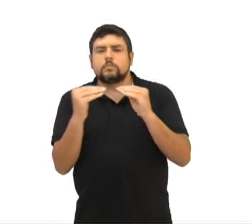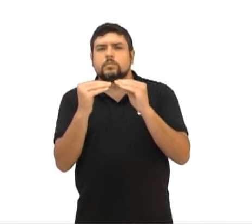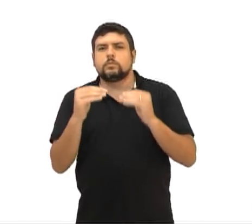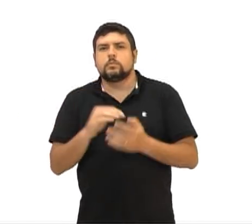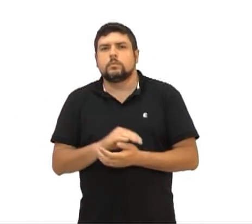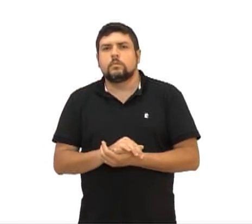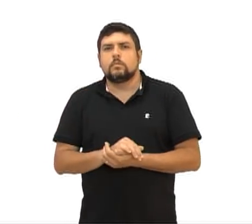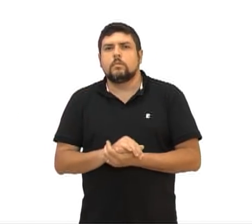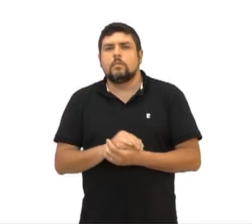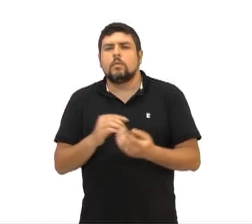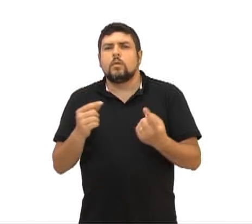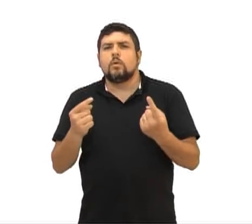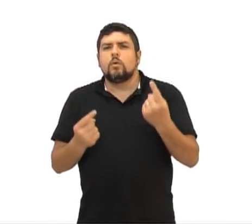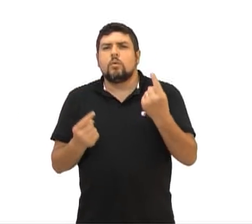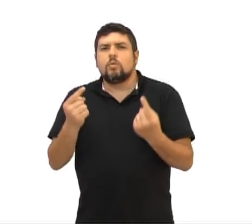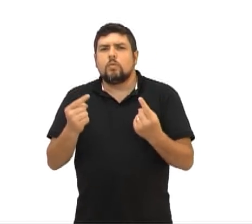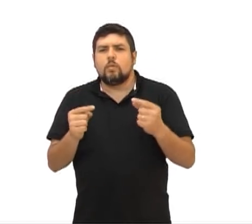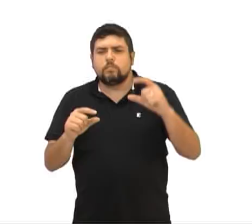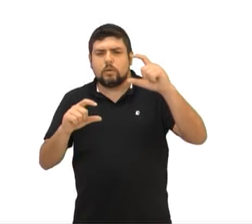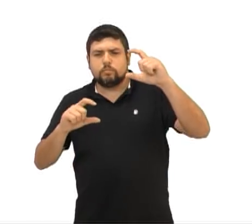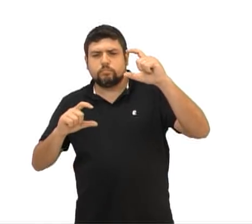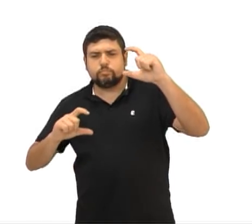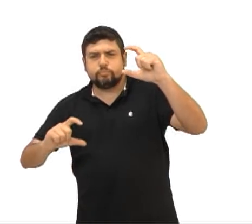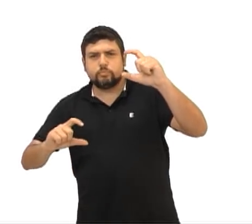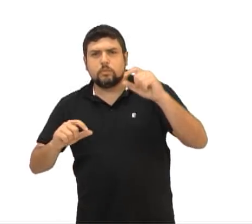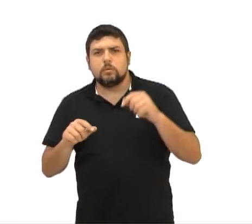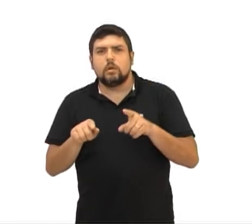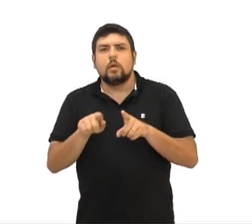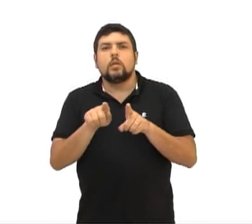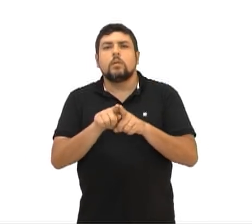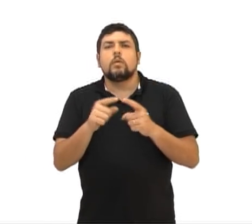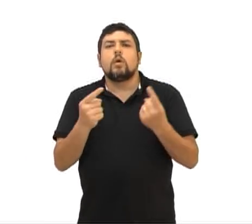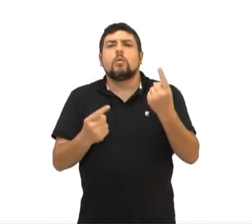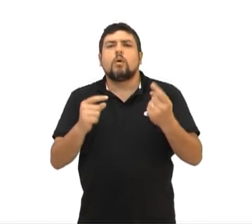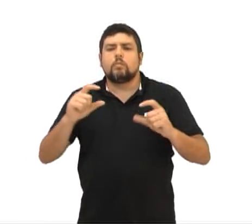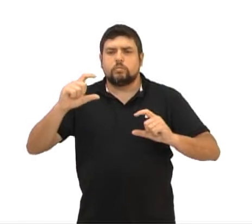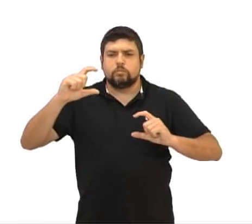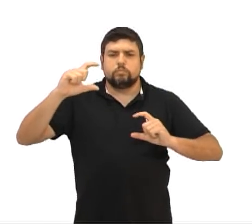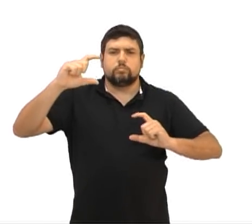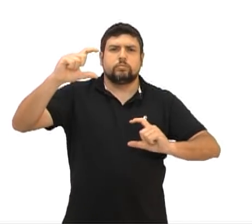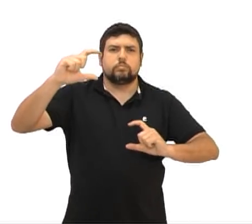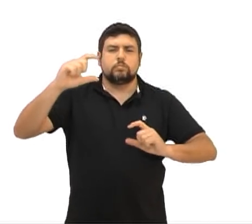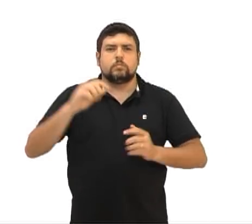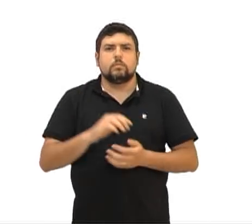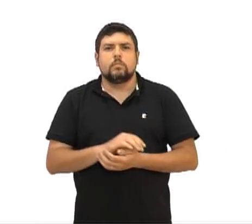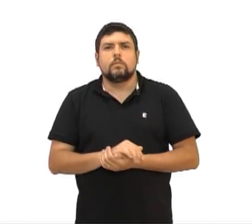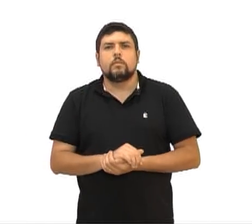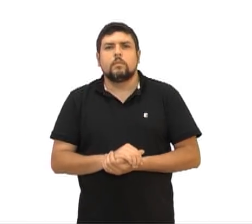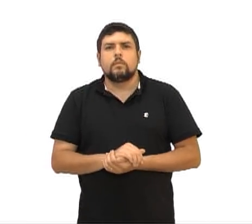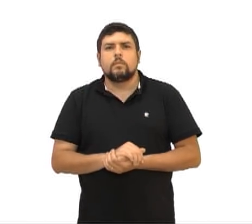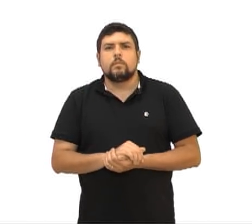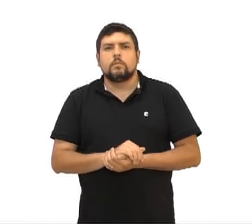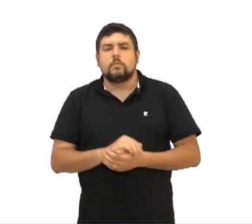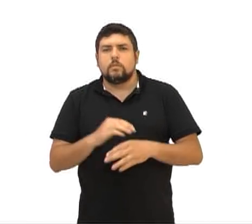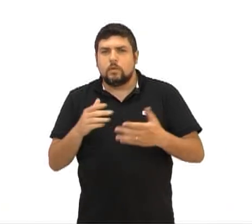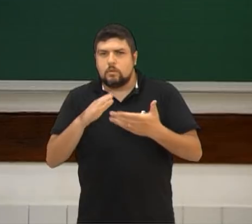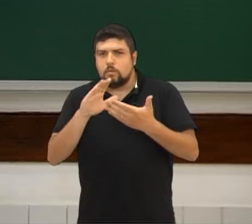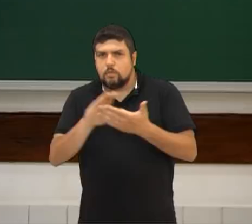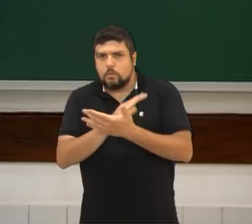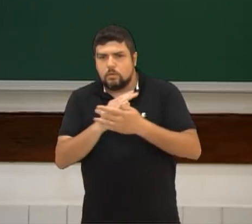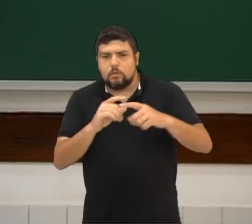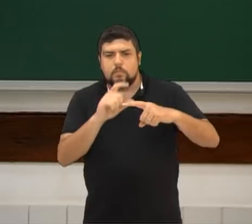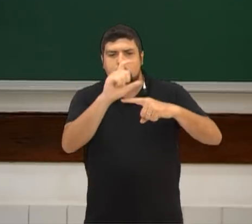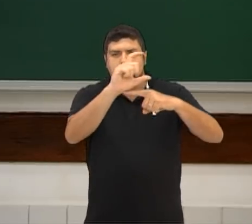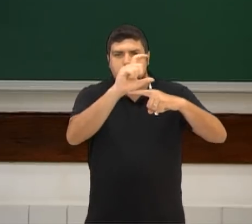são os extremos e os meios nessa proporção. Separe ela termo sobre termo